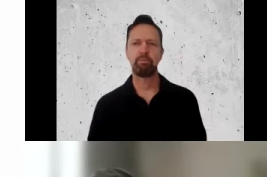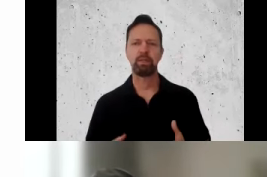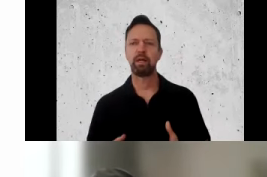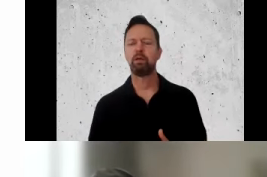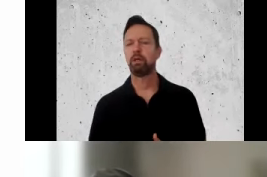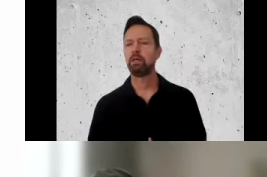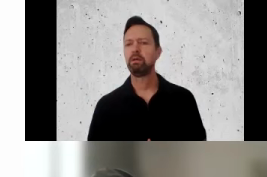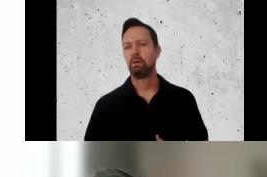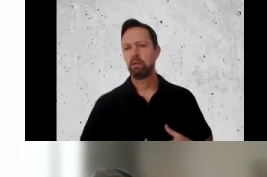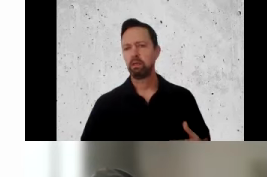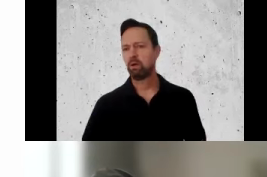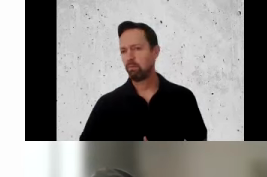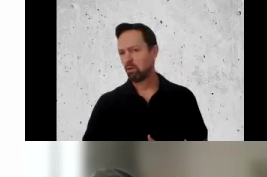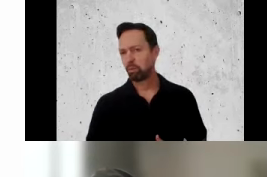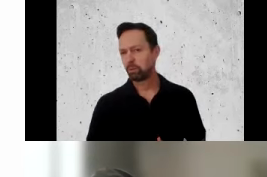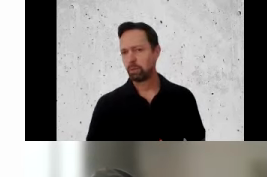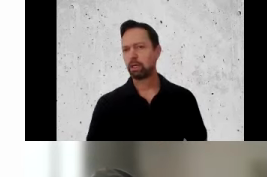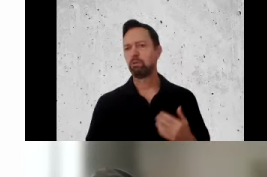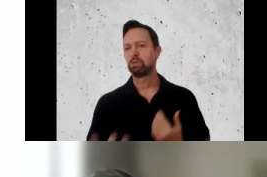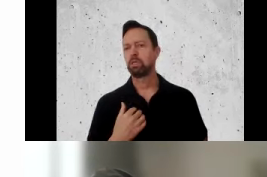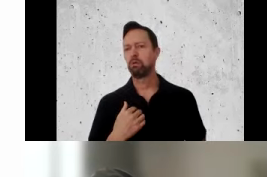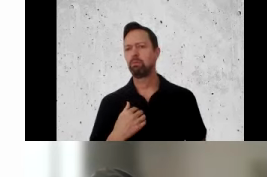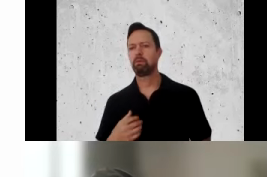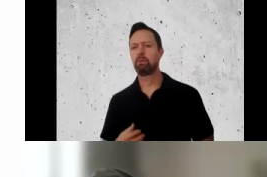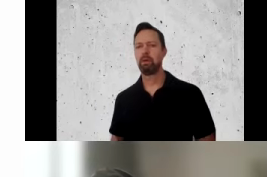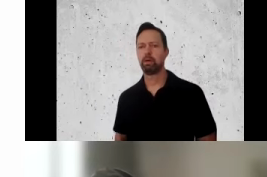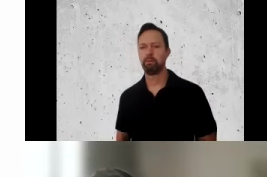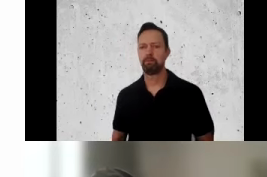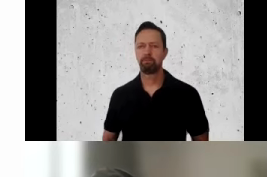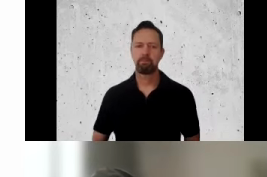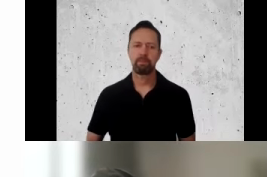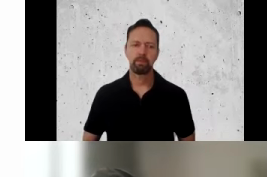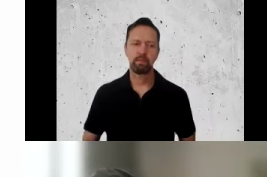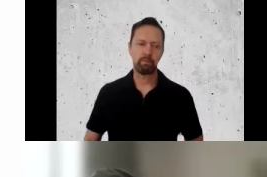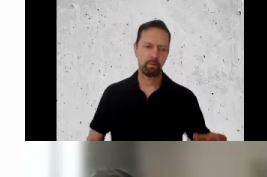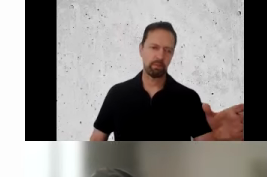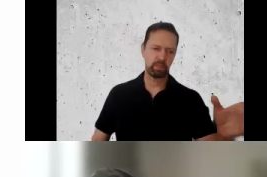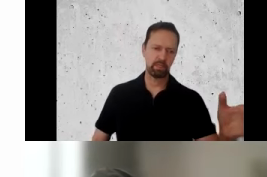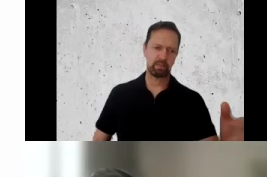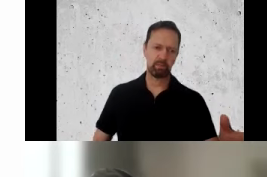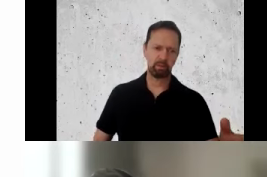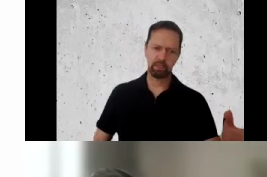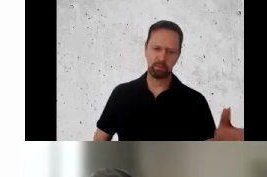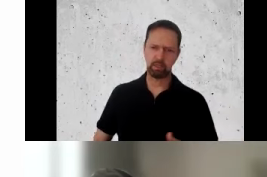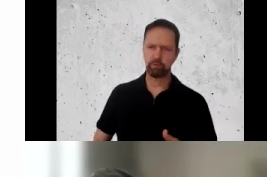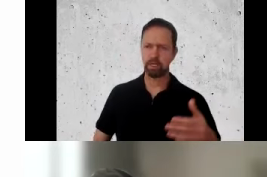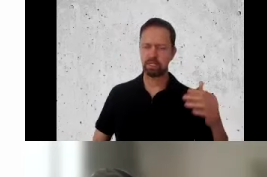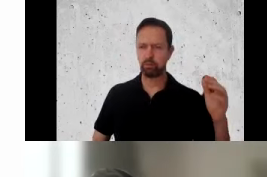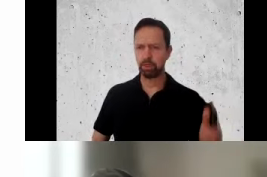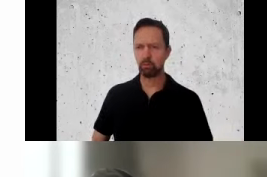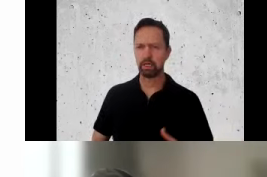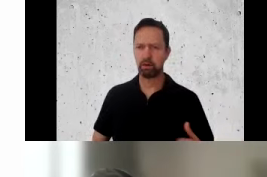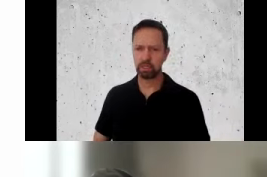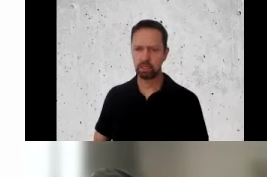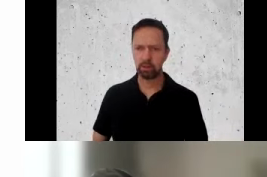visualizar e de arbitrar aquilo ali, então eu compro no mercado. Se não, se tem problemas de assimetria de